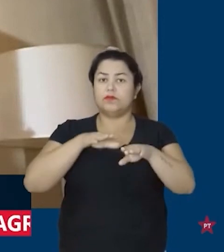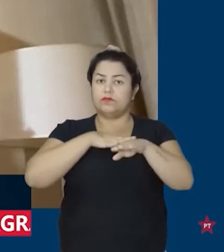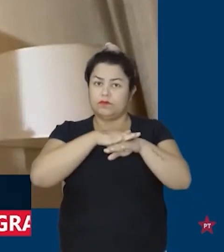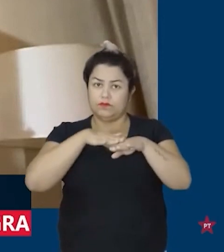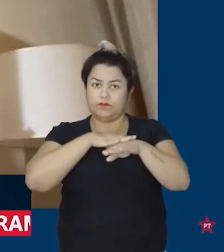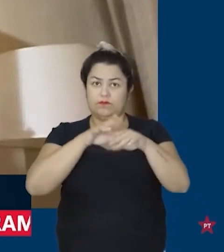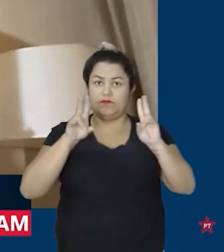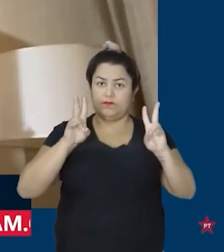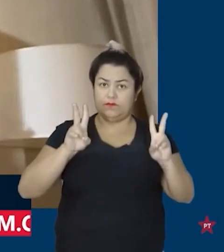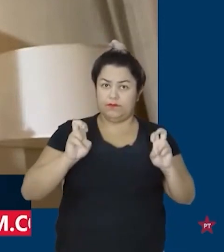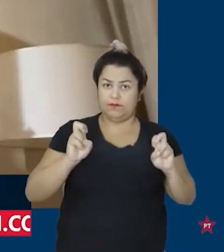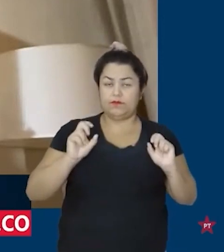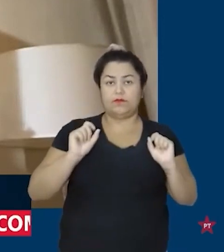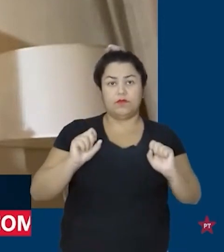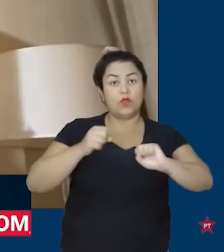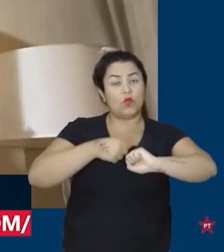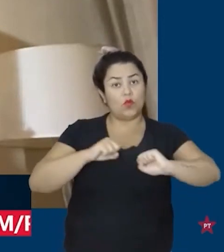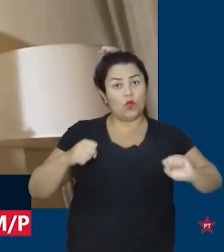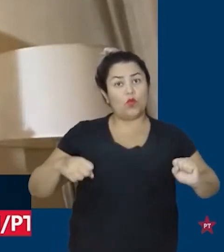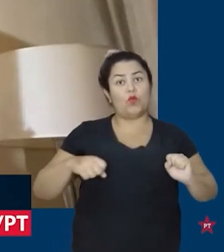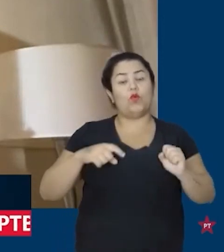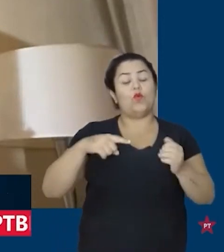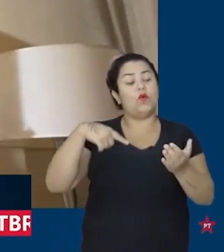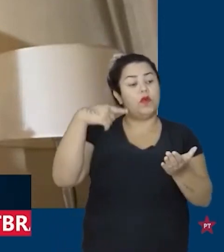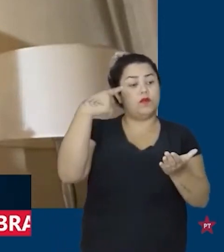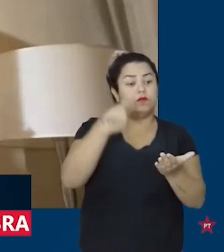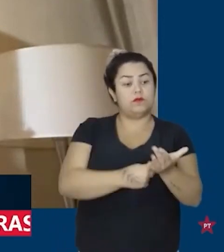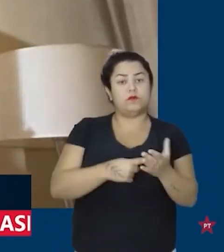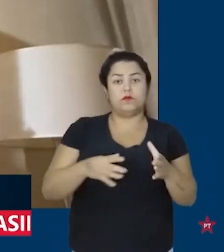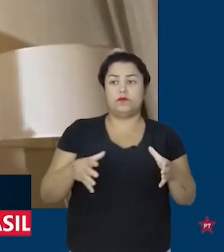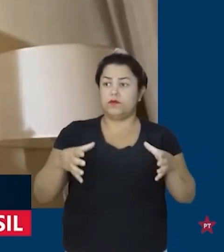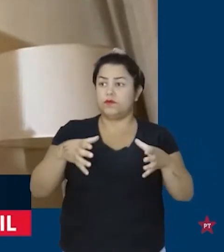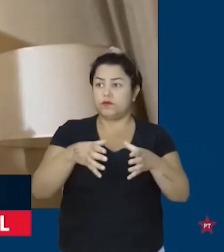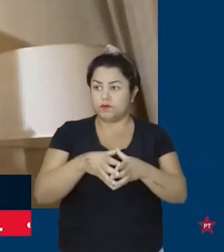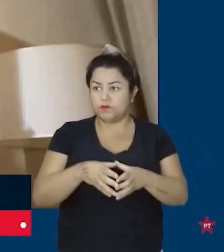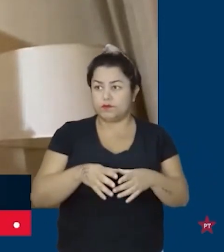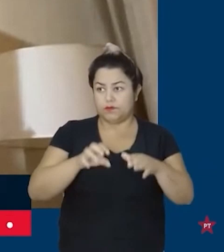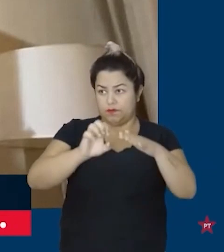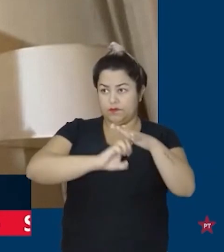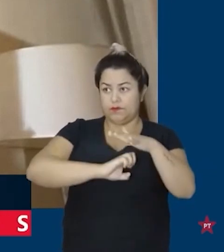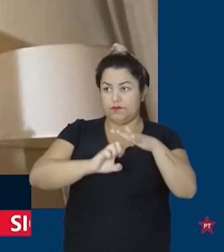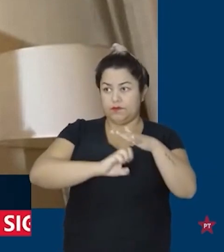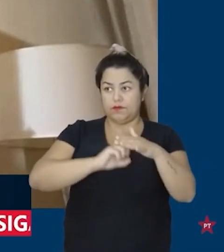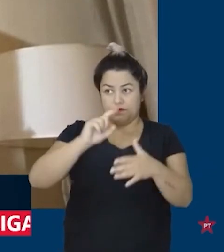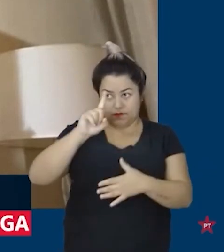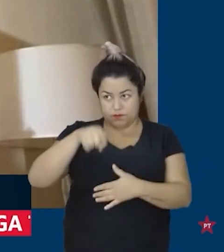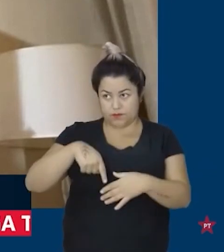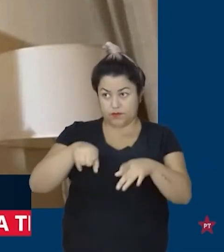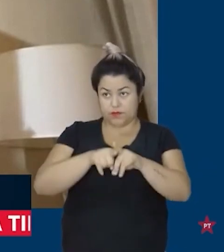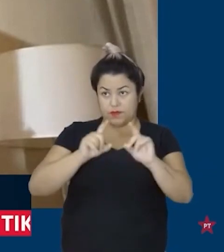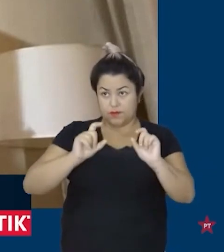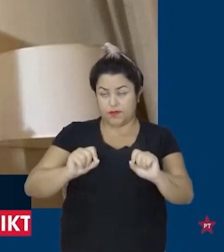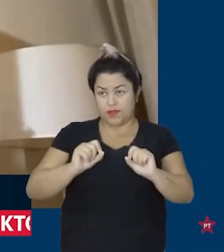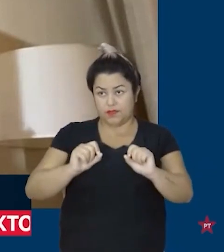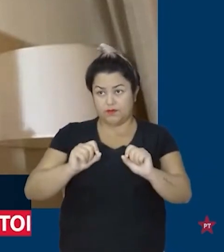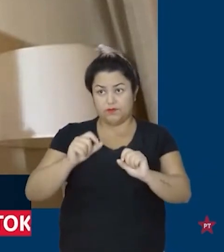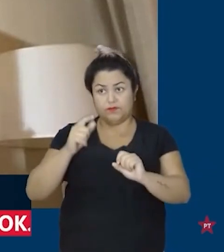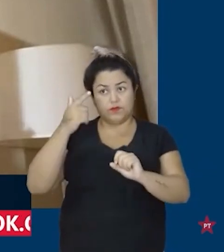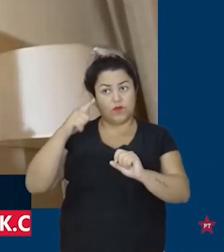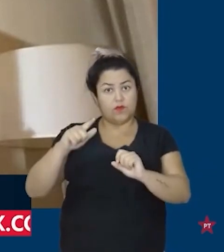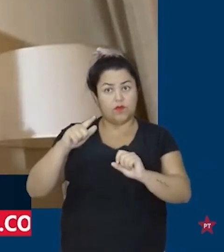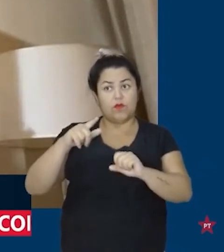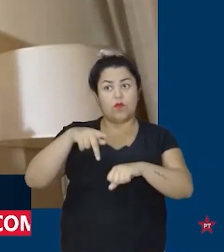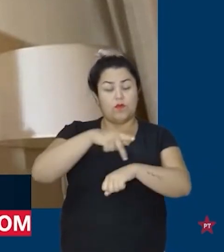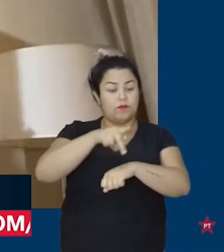conversarem sobre um grande acordo coletivo entre as empresas, sejam elas as empresas estrangeiras,